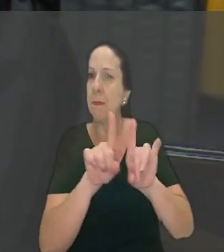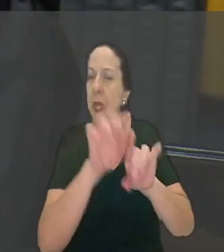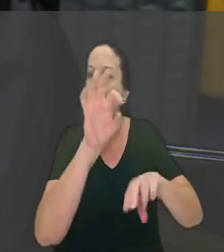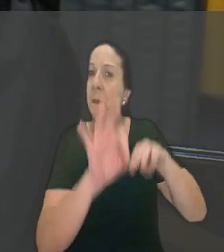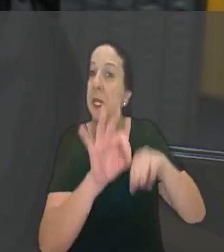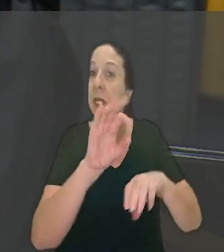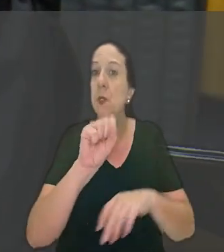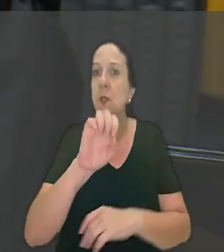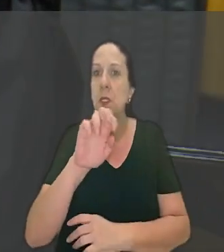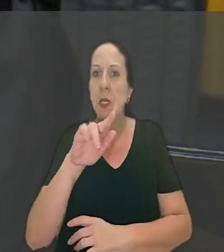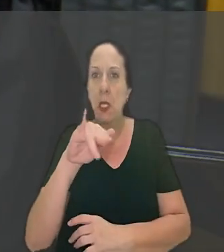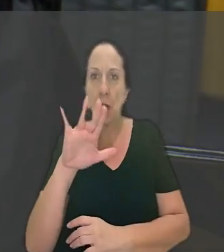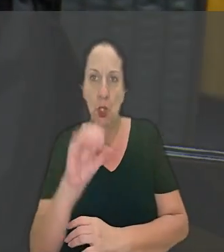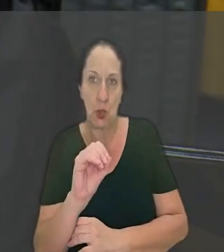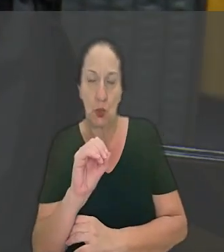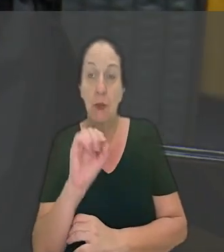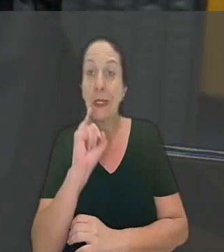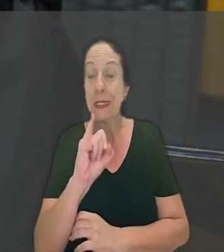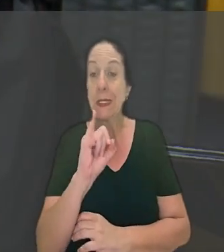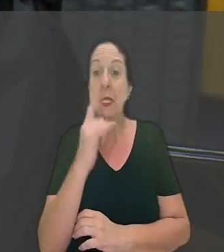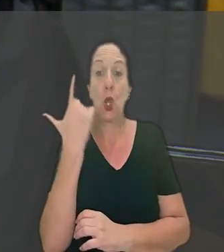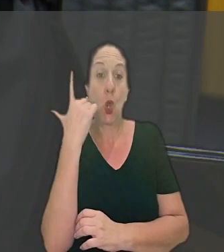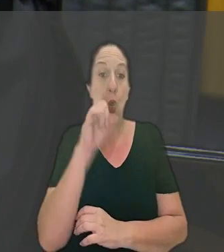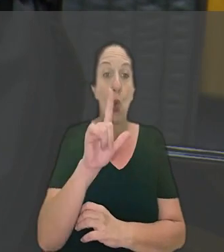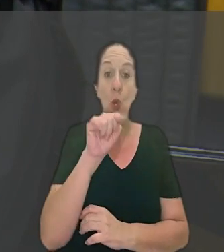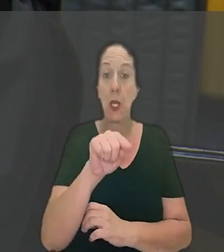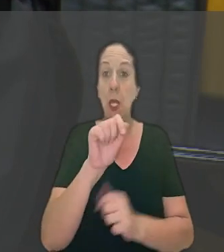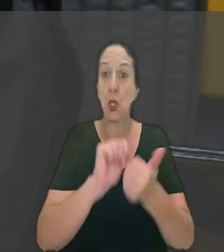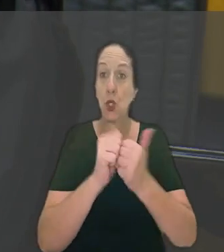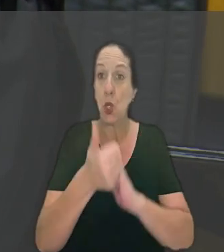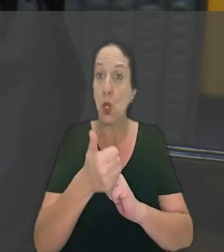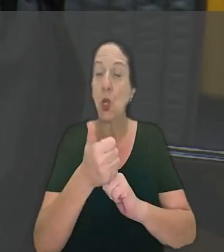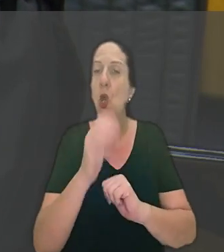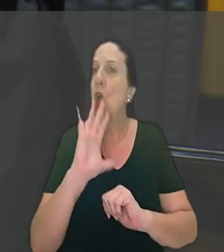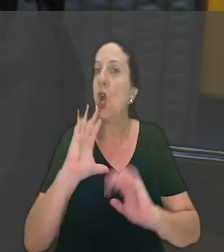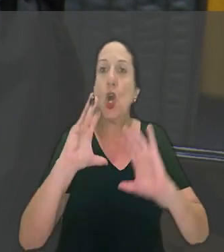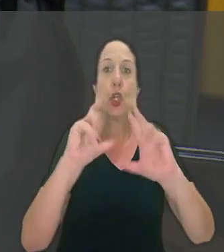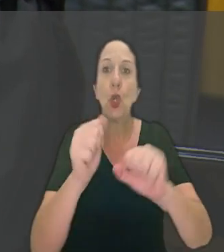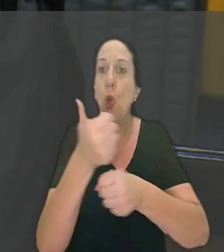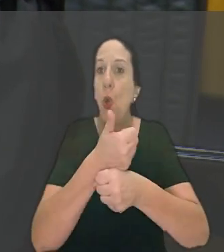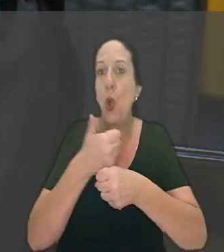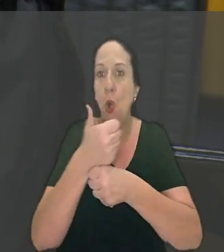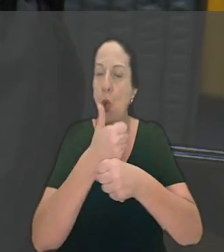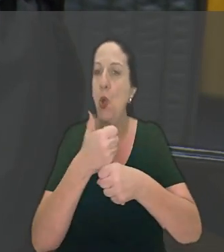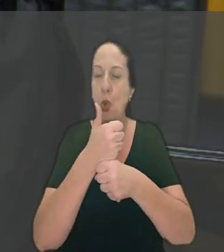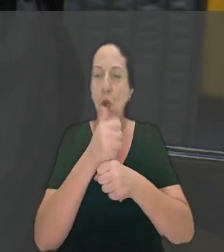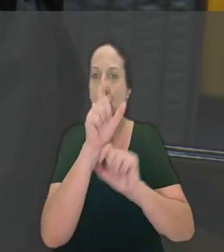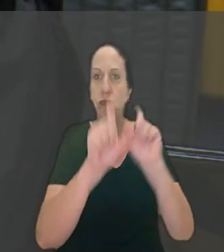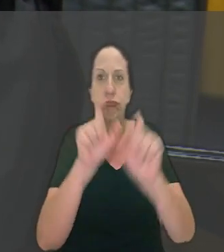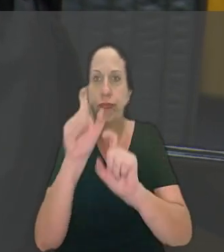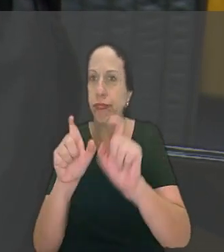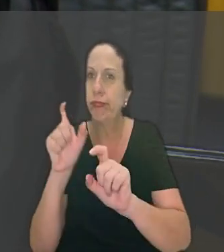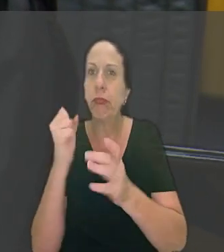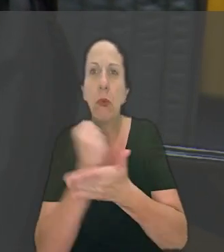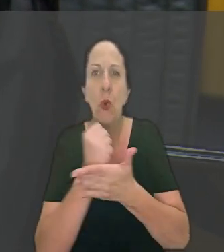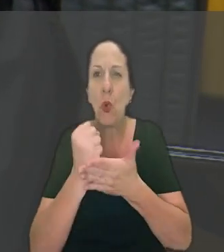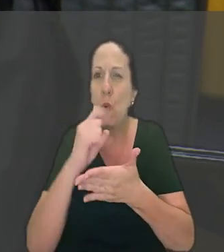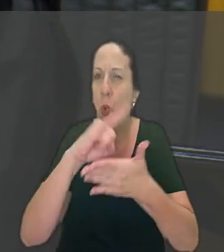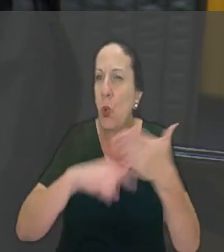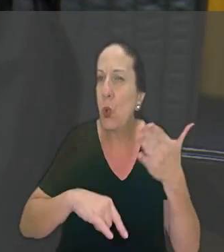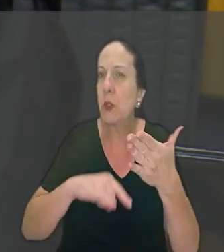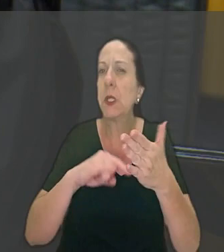com o ministro Sérgio Pinto Martins, se prevalecesse a tese do jogador, os atletas profissionais que firmam